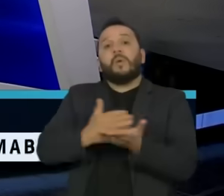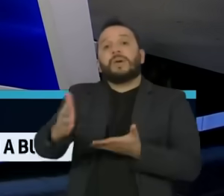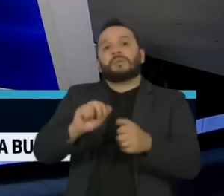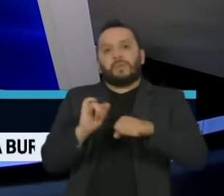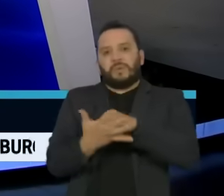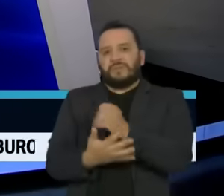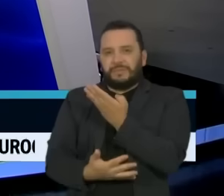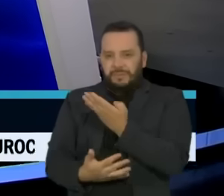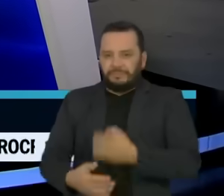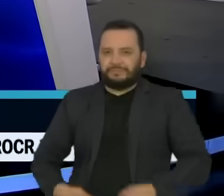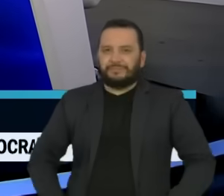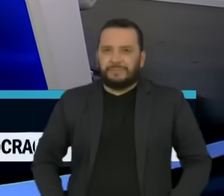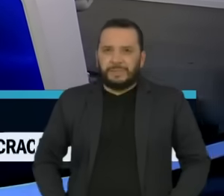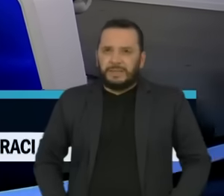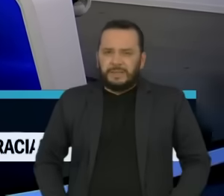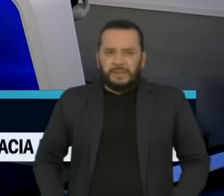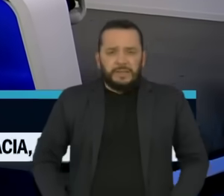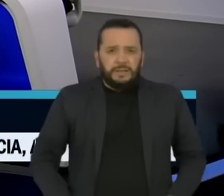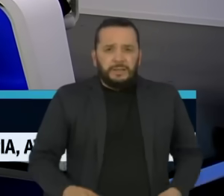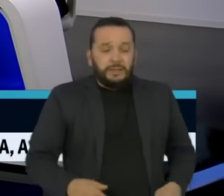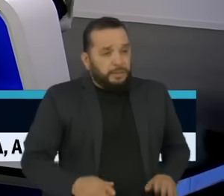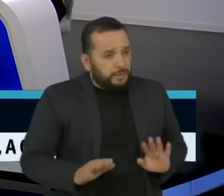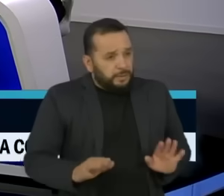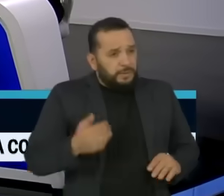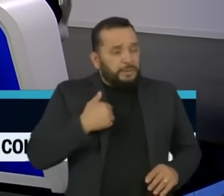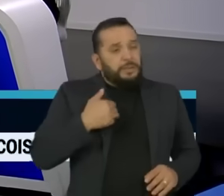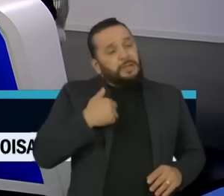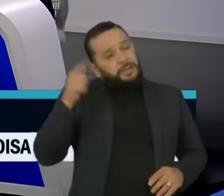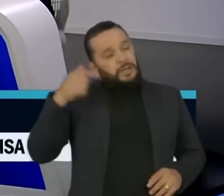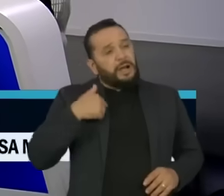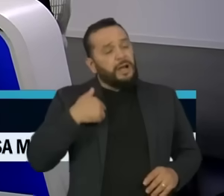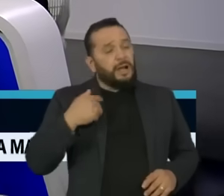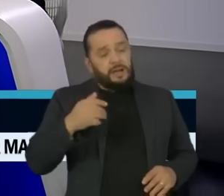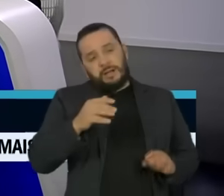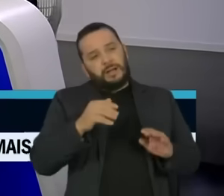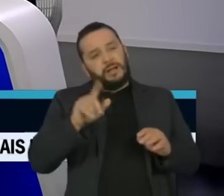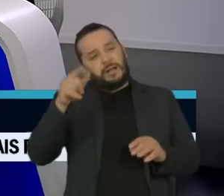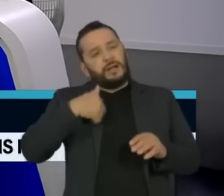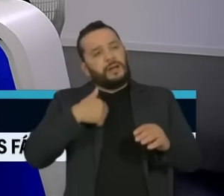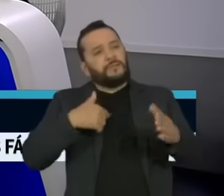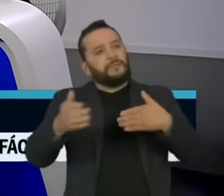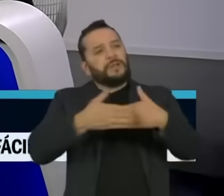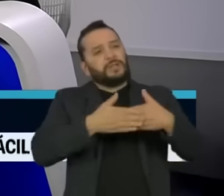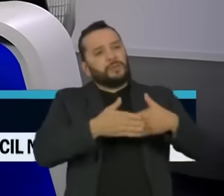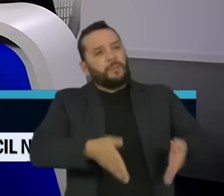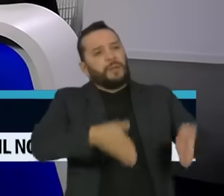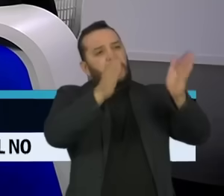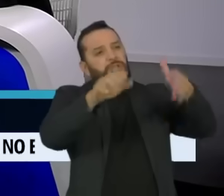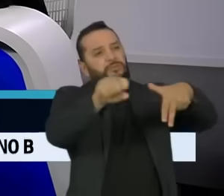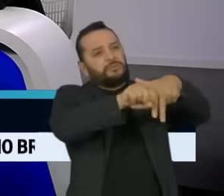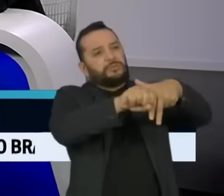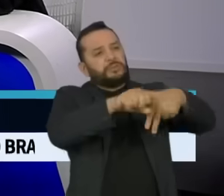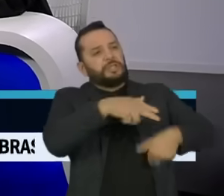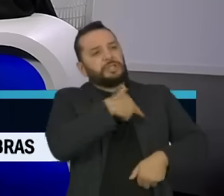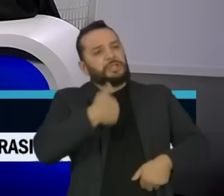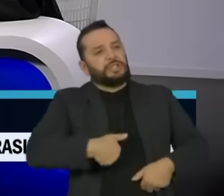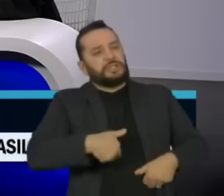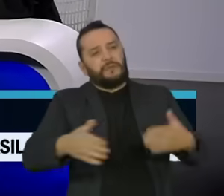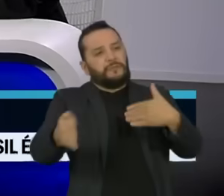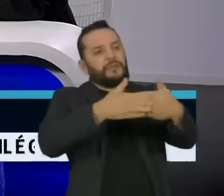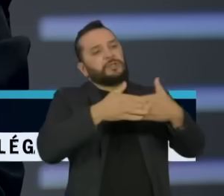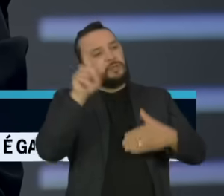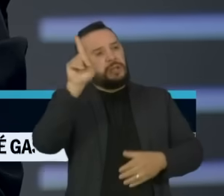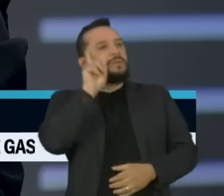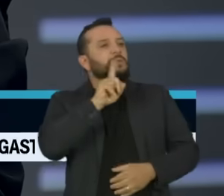como o fechamento do consulado da China em Houston agrava a tensão entre Washington e Pequim? Eu acho que tem um cenário maior e